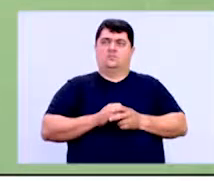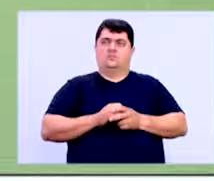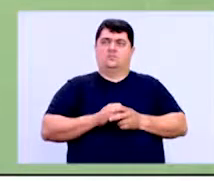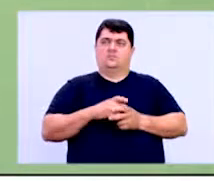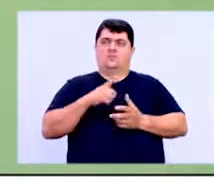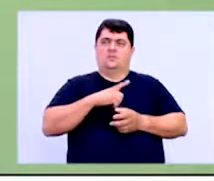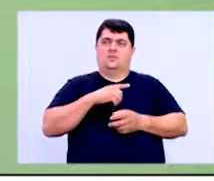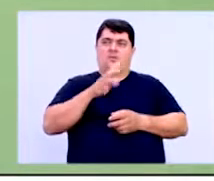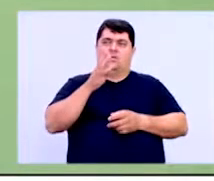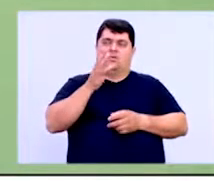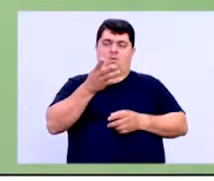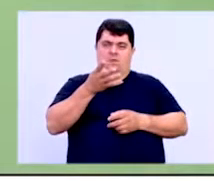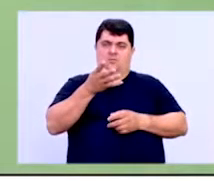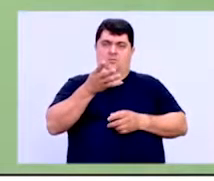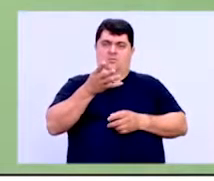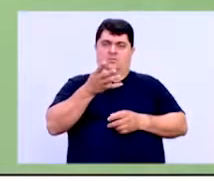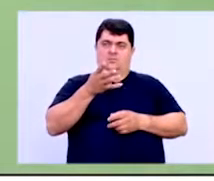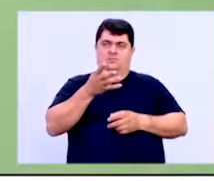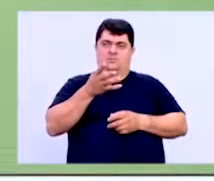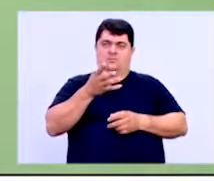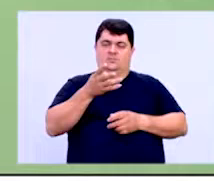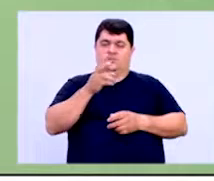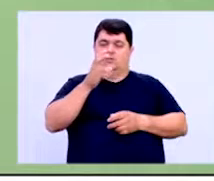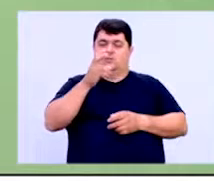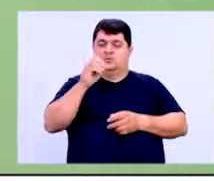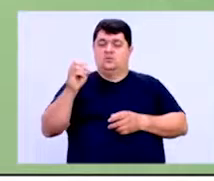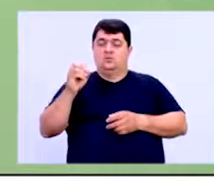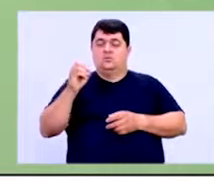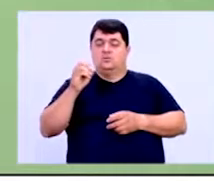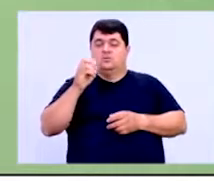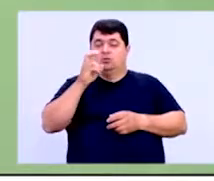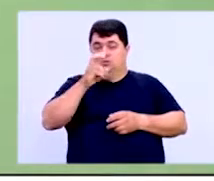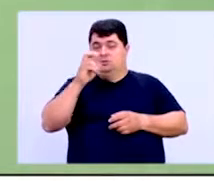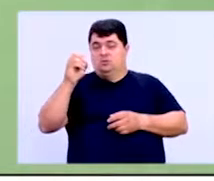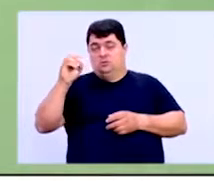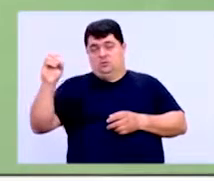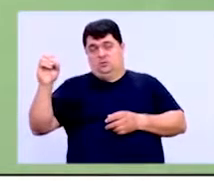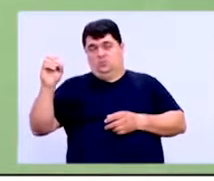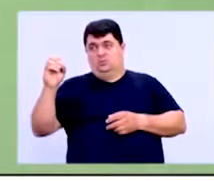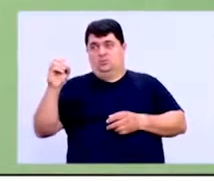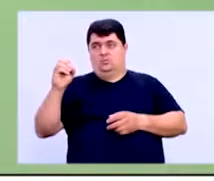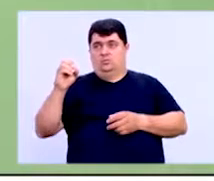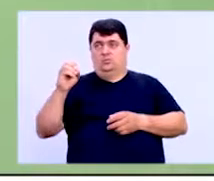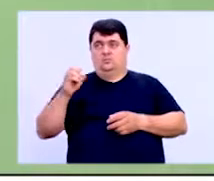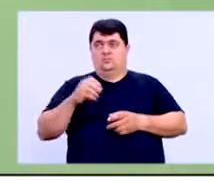Aqui deu 4.000, não deu? Então ele vendeu 5.500 unidades.